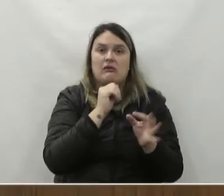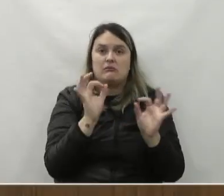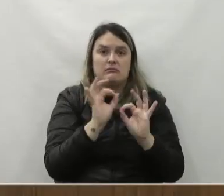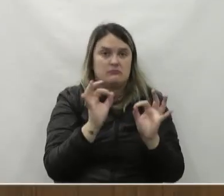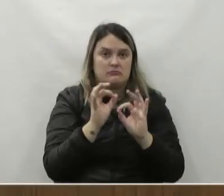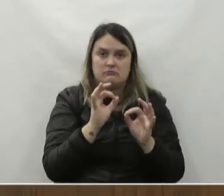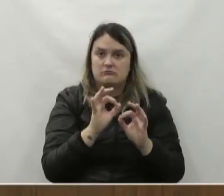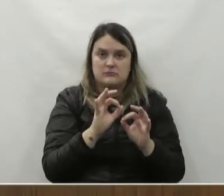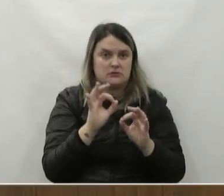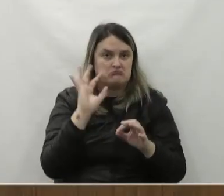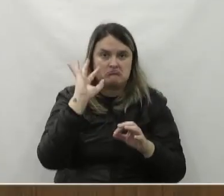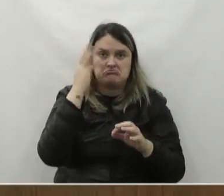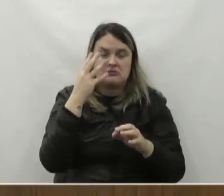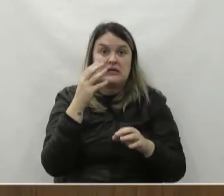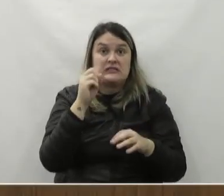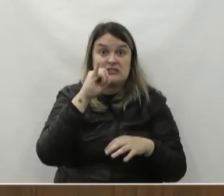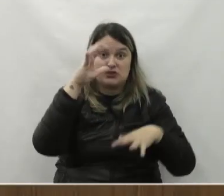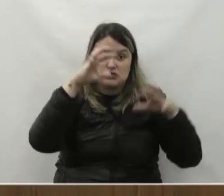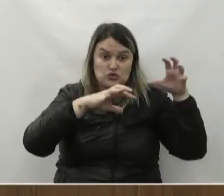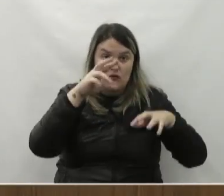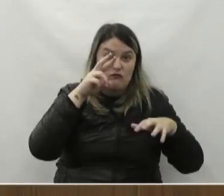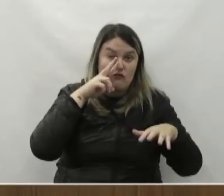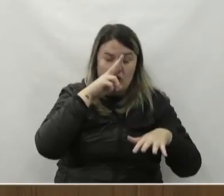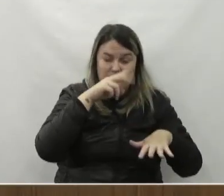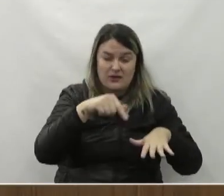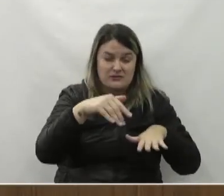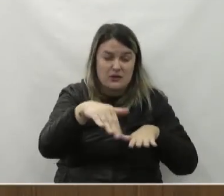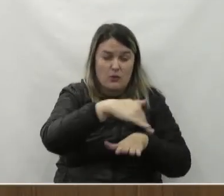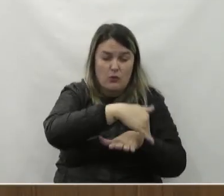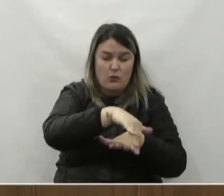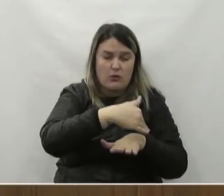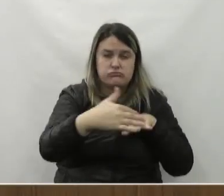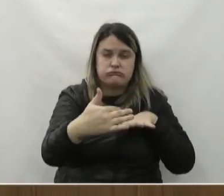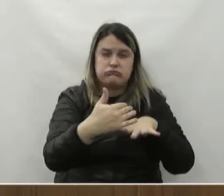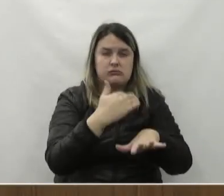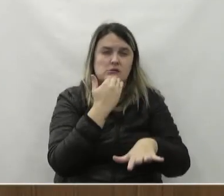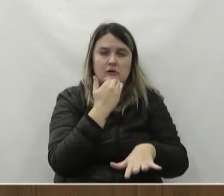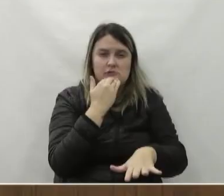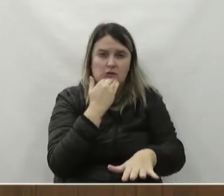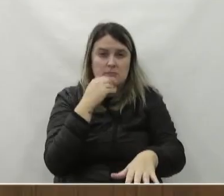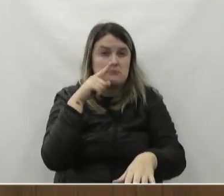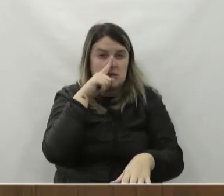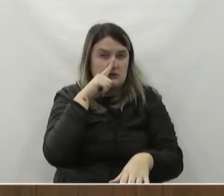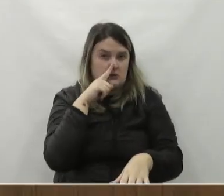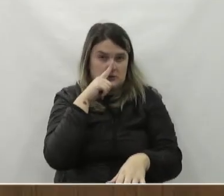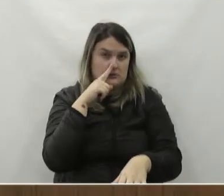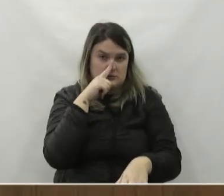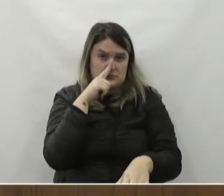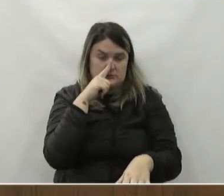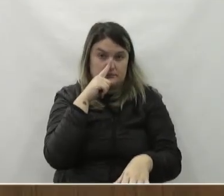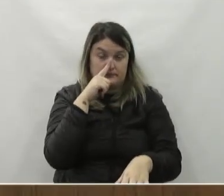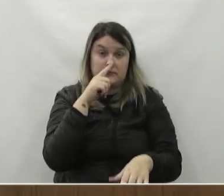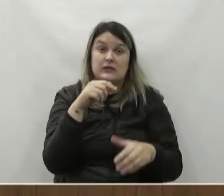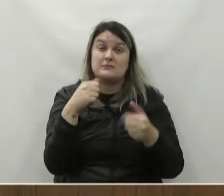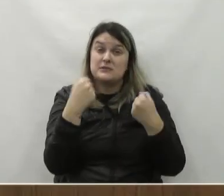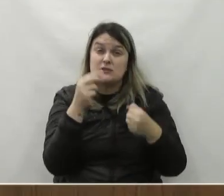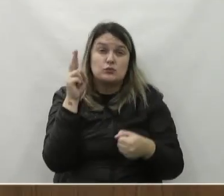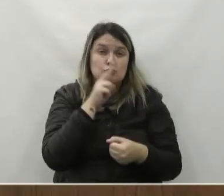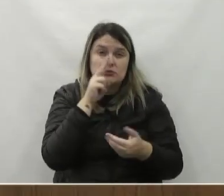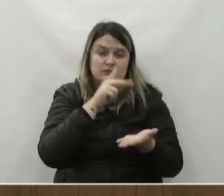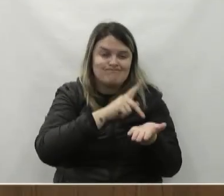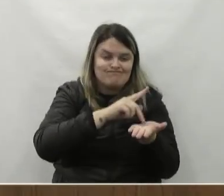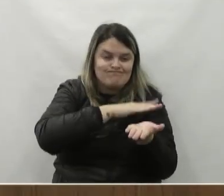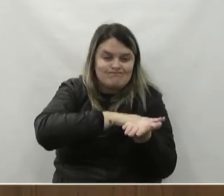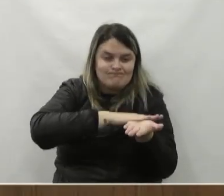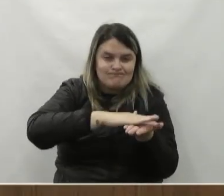praticamente intransitável, gerando transtornos e riscos aos cidadãos. A pavimentação da rua